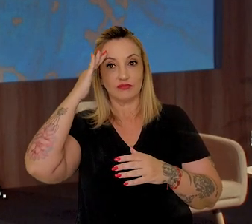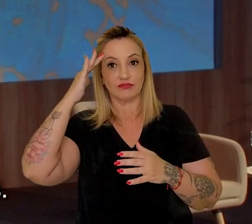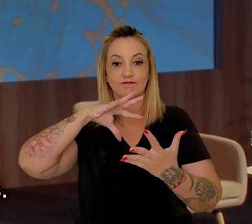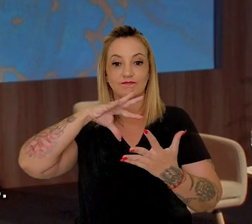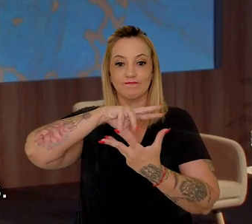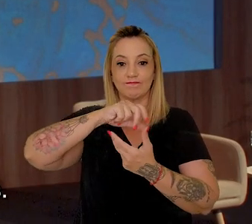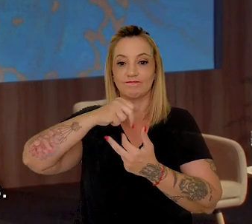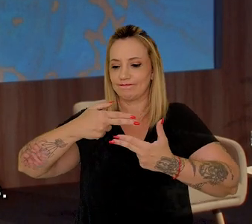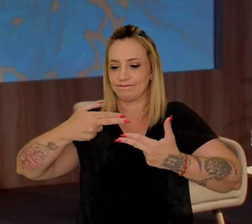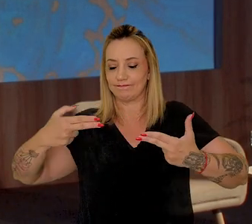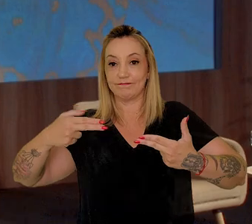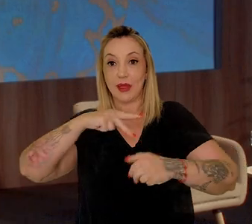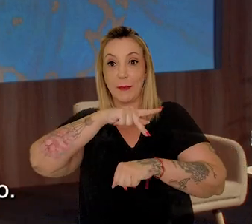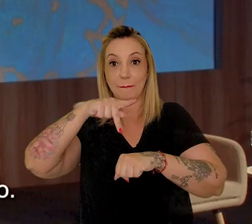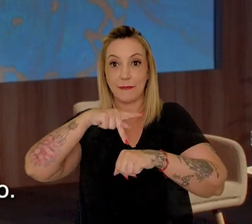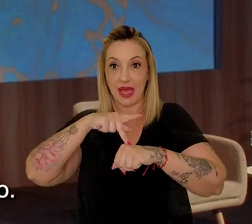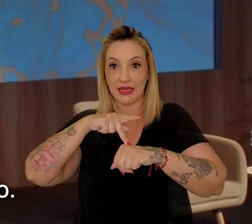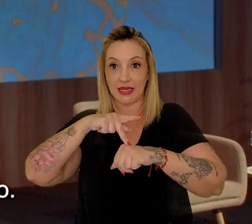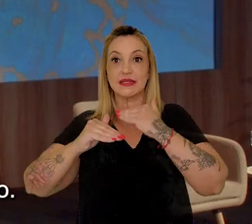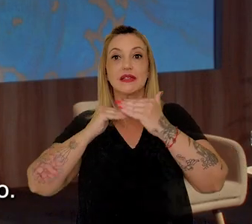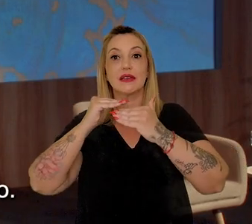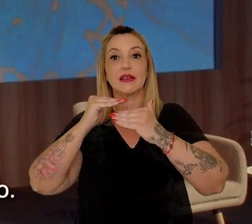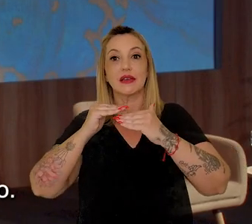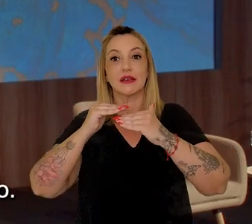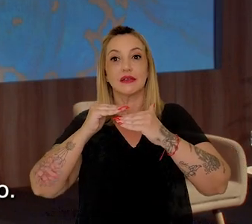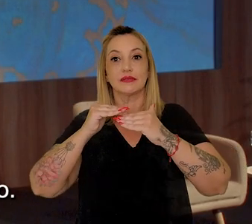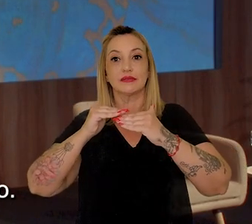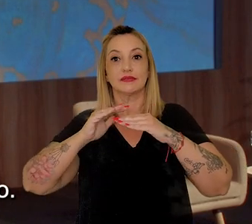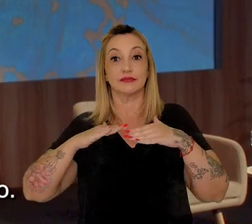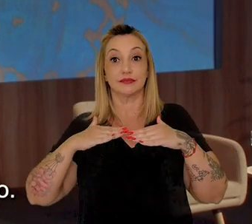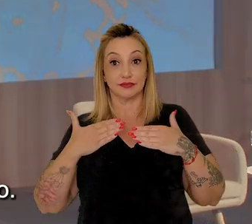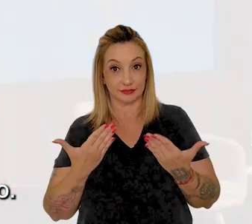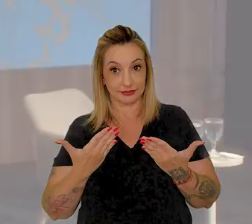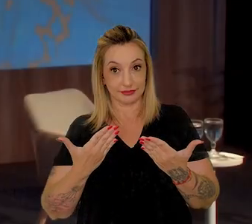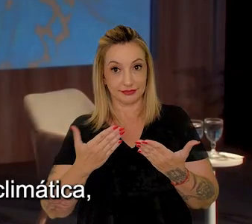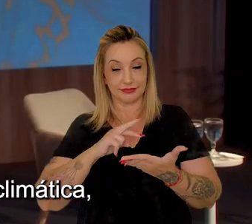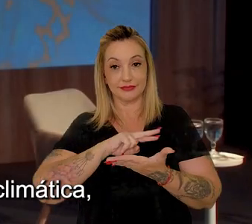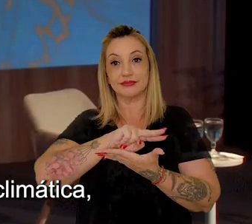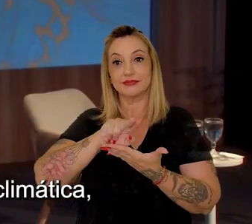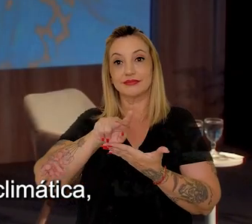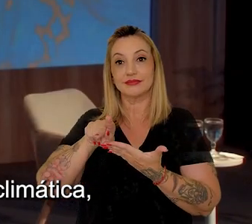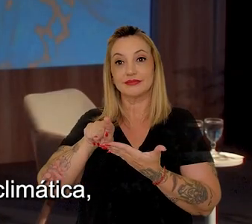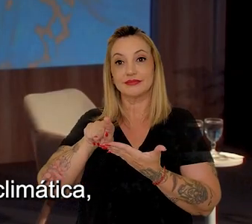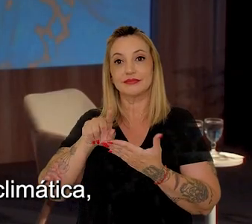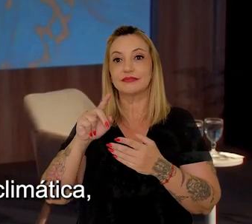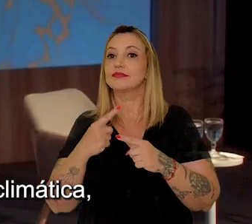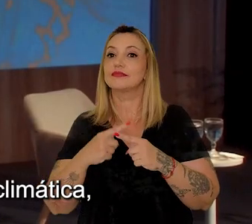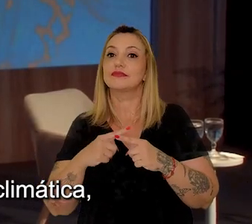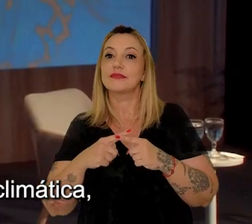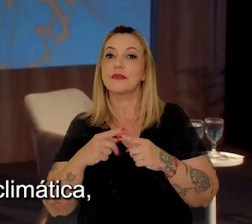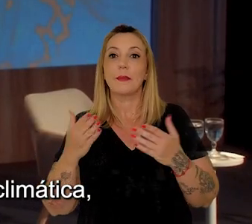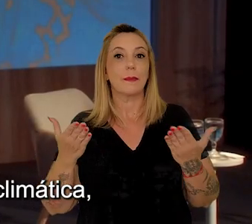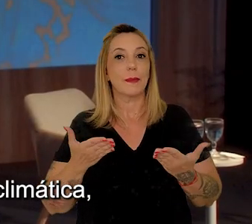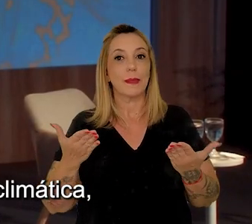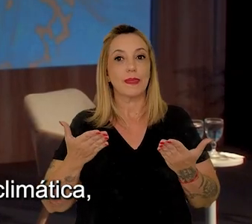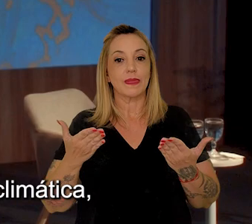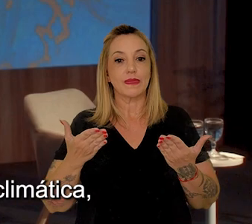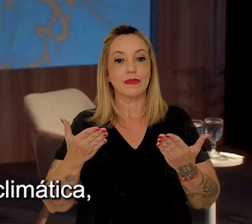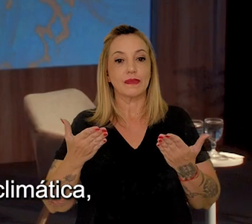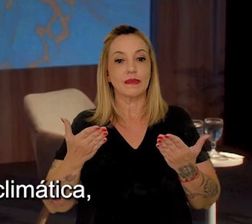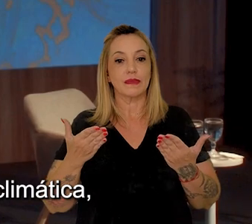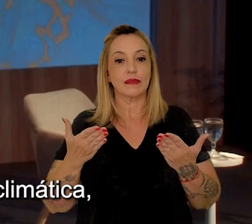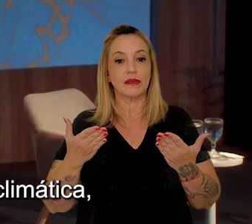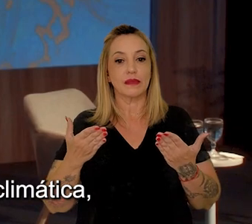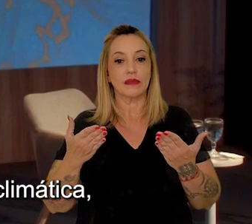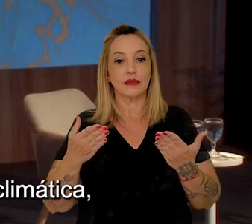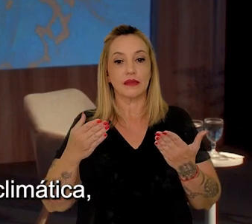muitos países aí desenvolvidos Mas enfim vamos caracterizar isso e por que que atualmente essa m por que que falamos hoje